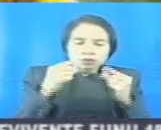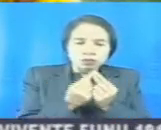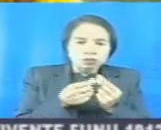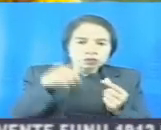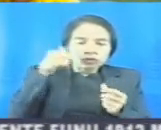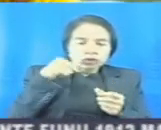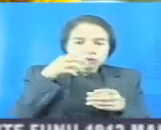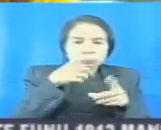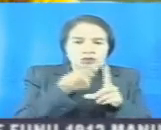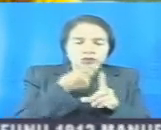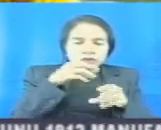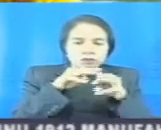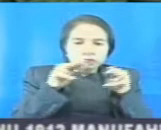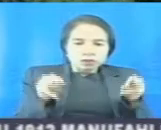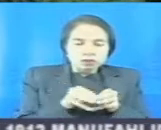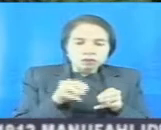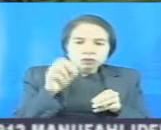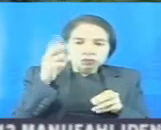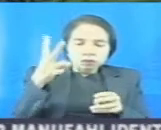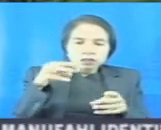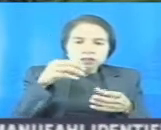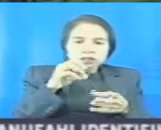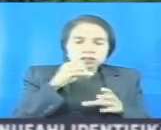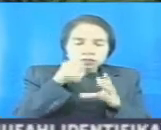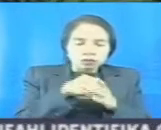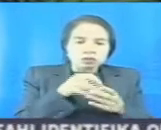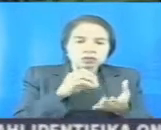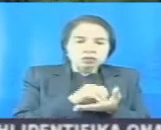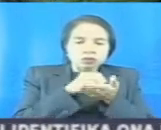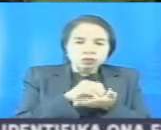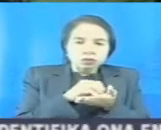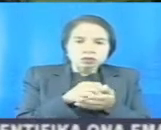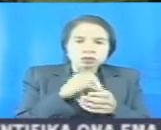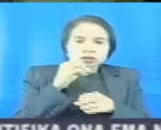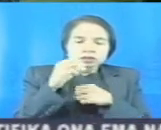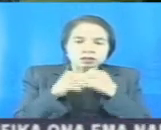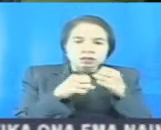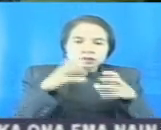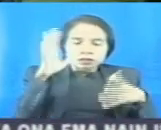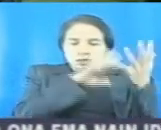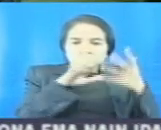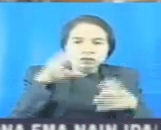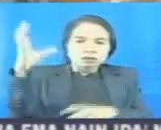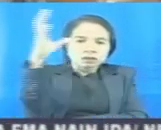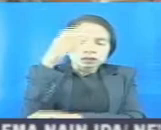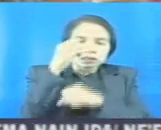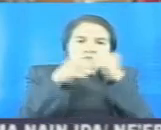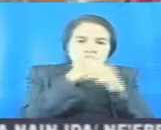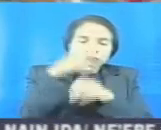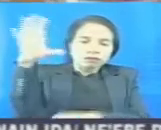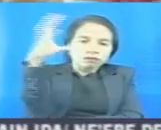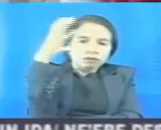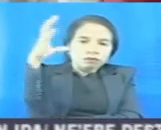Rusi Município Sanu Lores em Rua inclui Raiwa, onde comemora Loro Natal no Tinan Fom, diretora da Fundação Lola